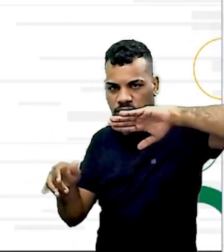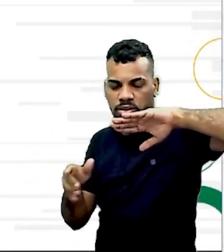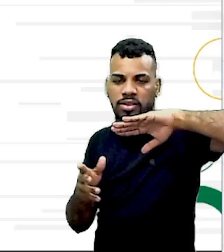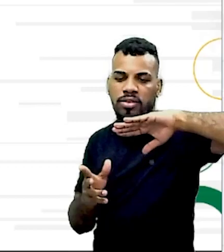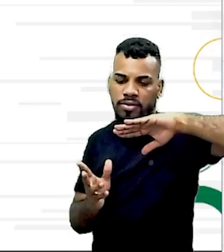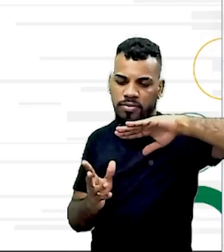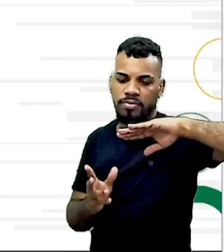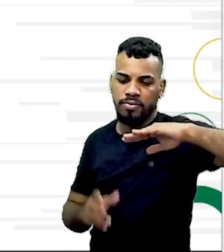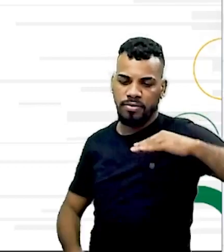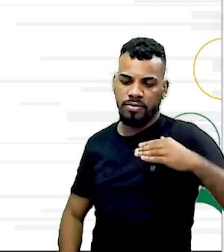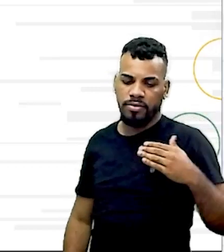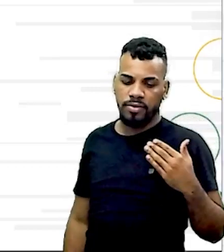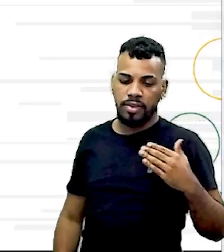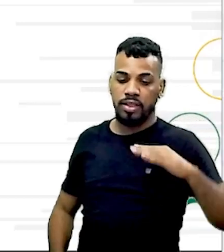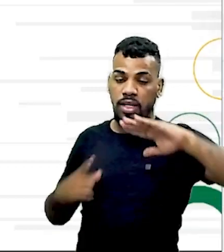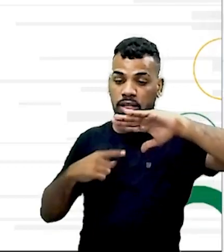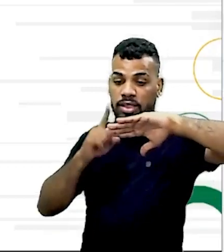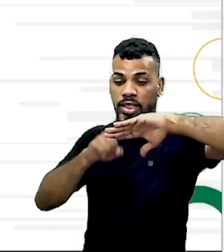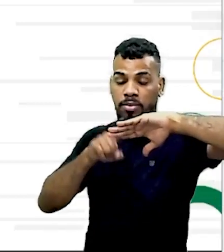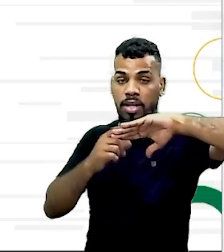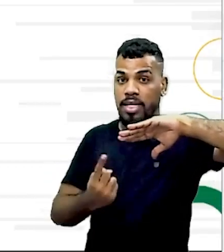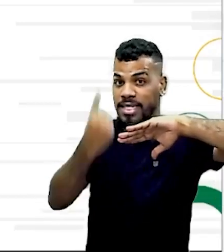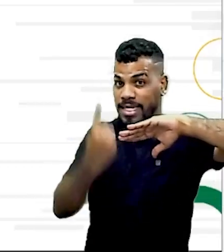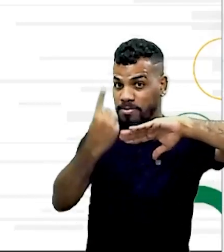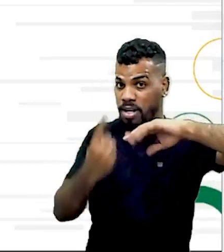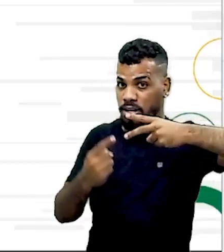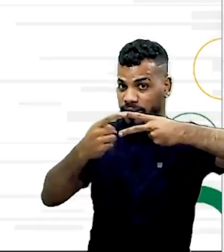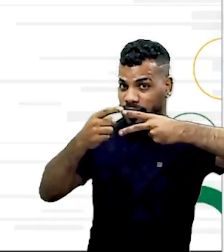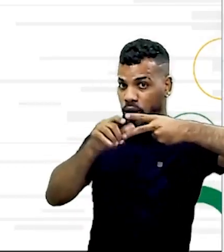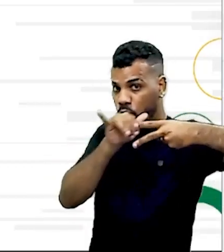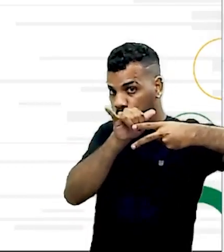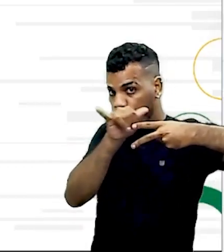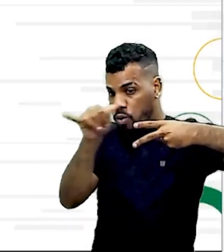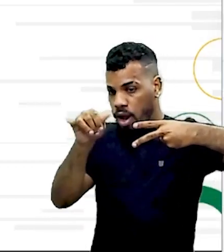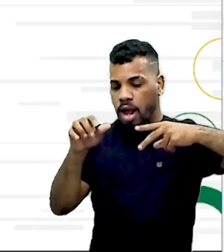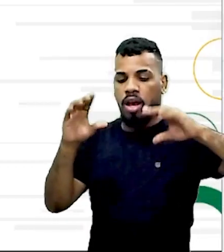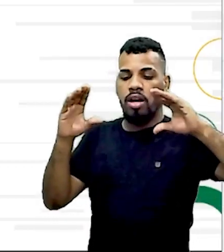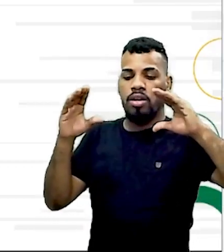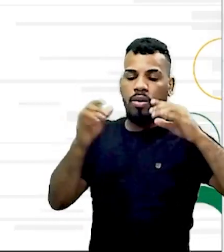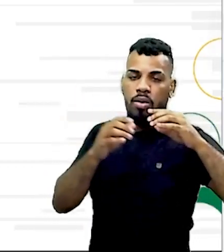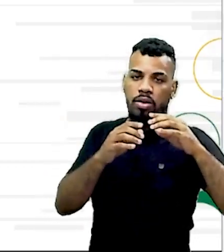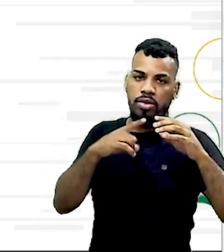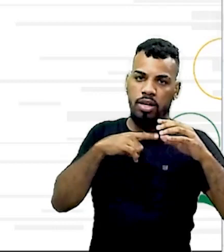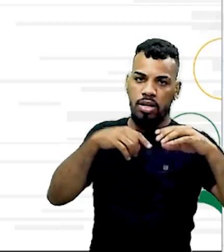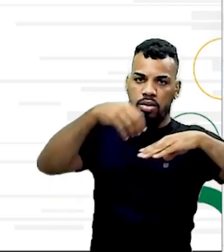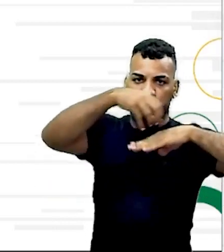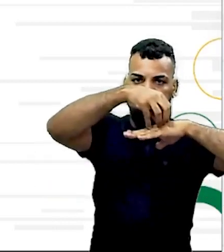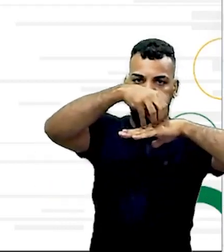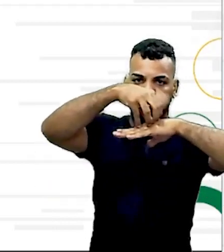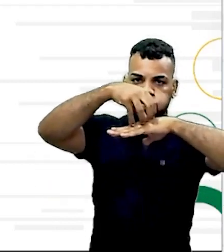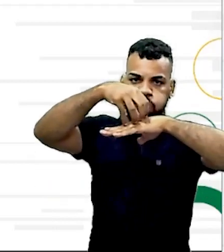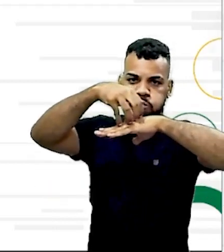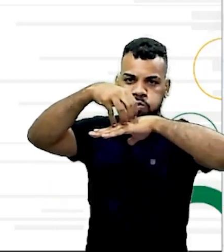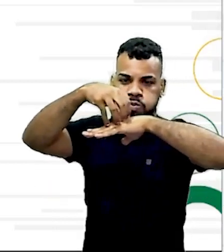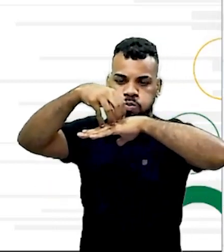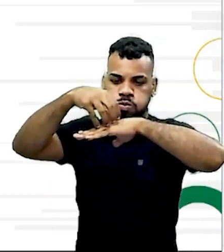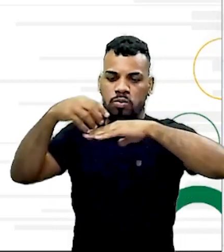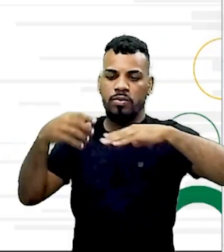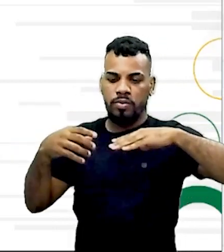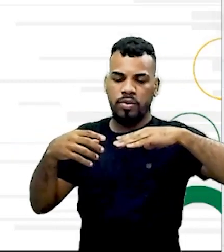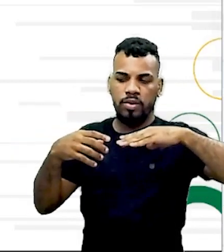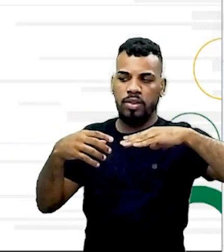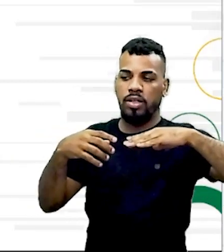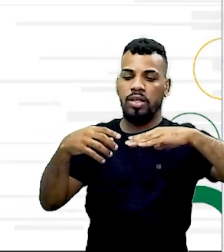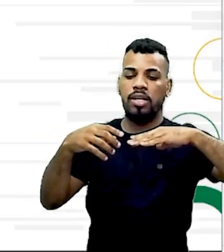ela desacelerando, perdendo movimento, e ela parada. Ou seja, comparado com o balão que está em cima, o balão, como